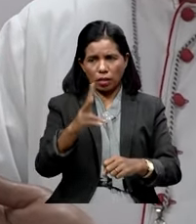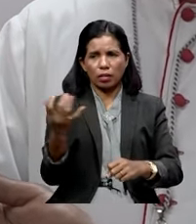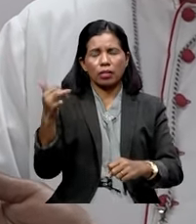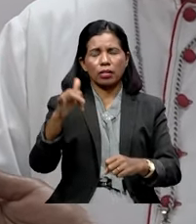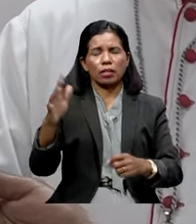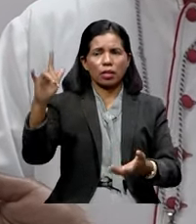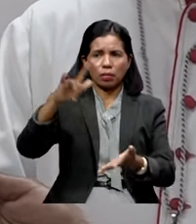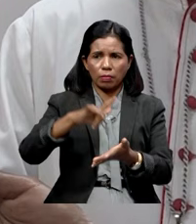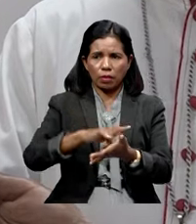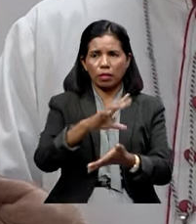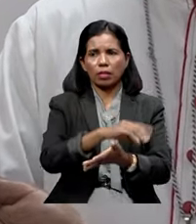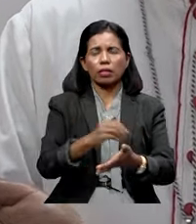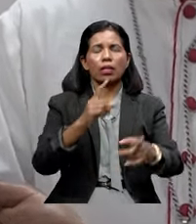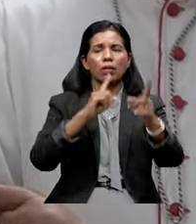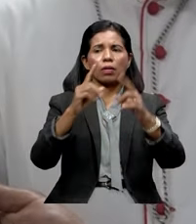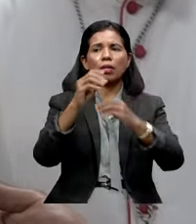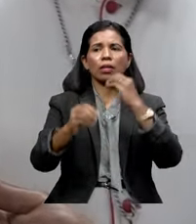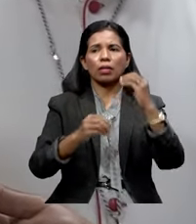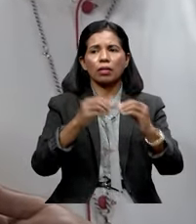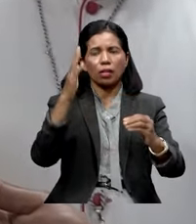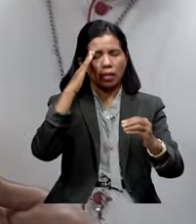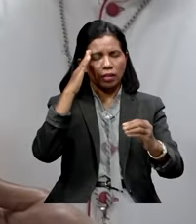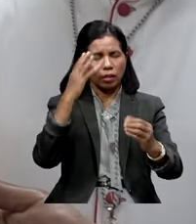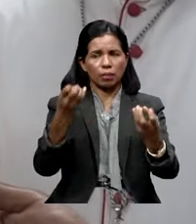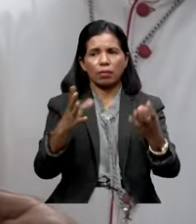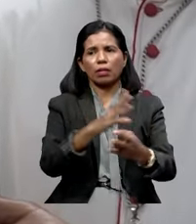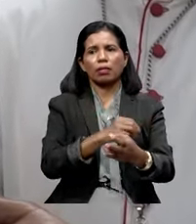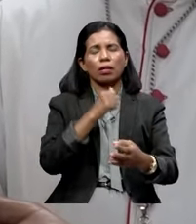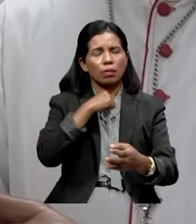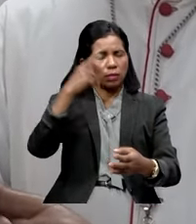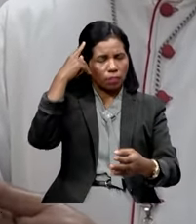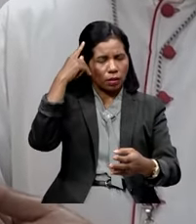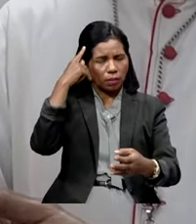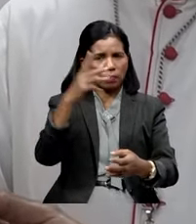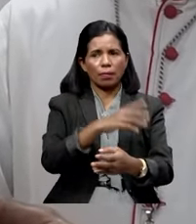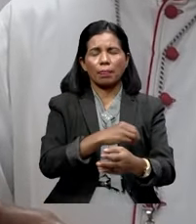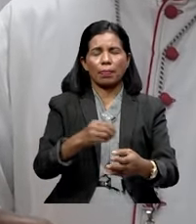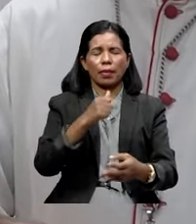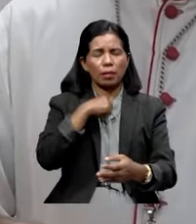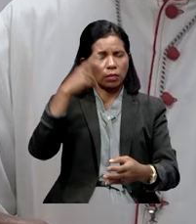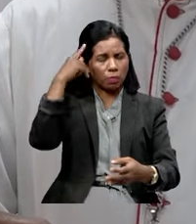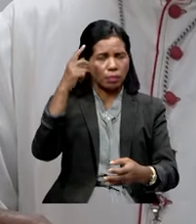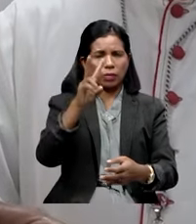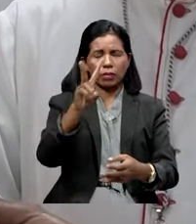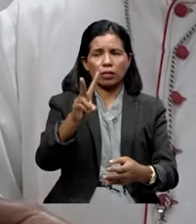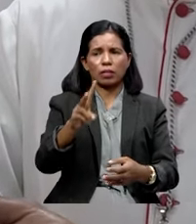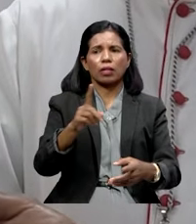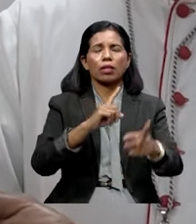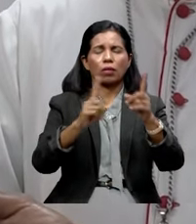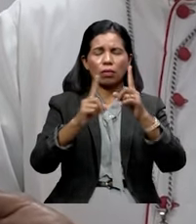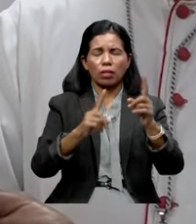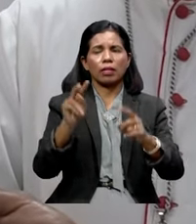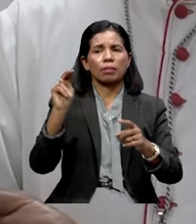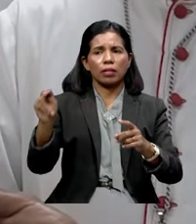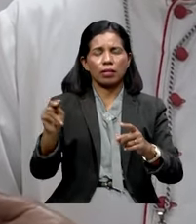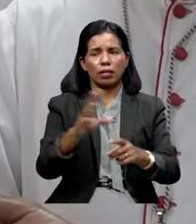aeroporto. E ele falava que conhecia muito bem João Paulo II. E João Paulo II um dia falou para ele: